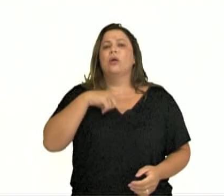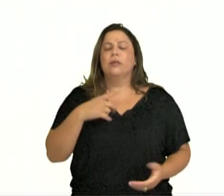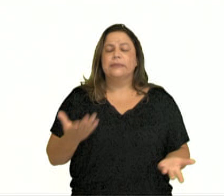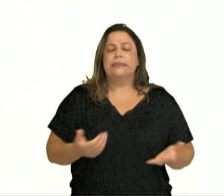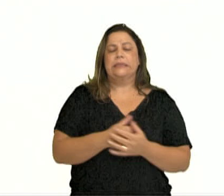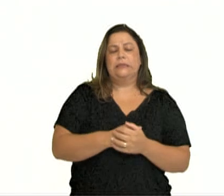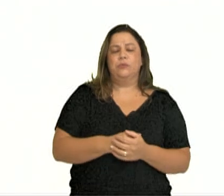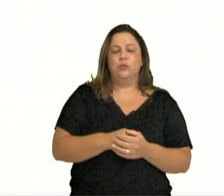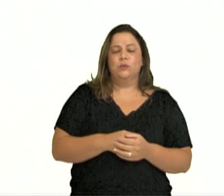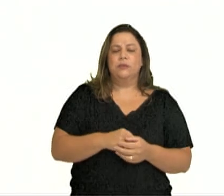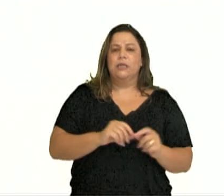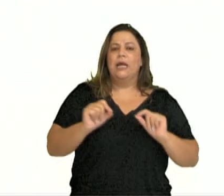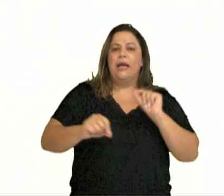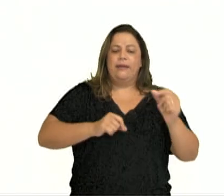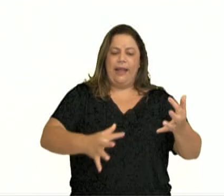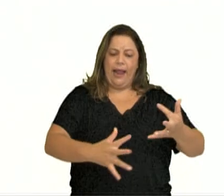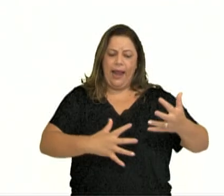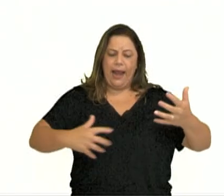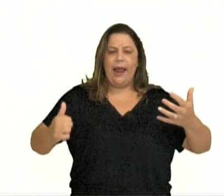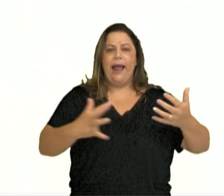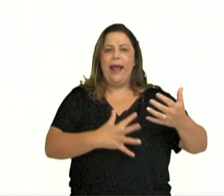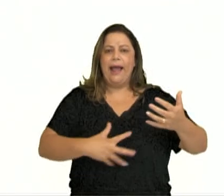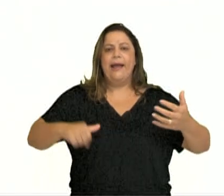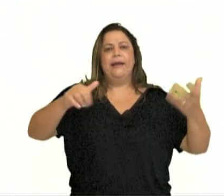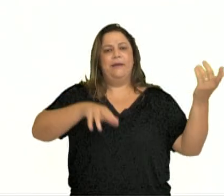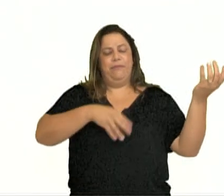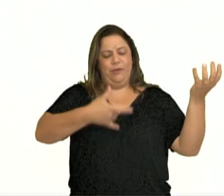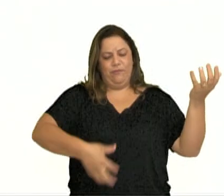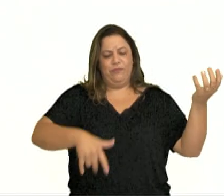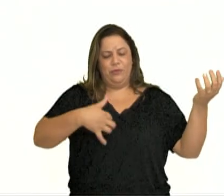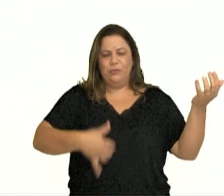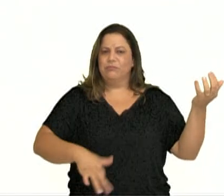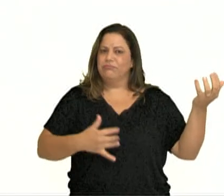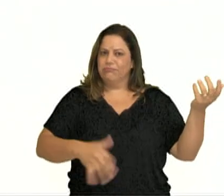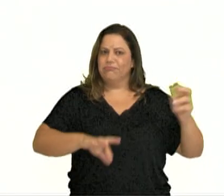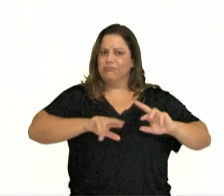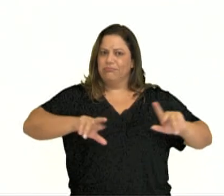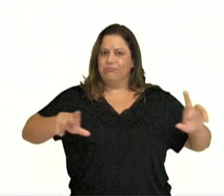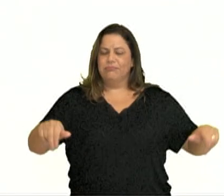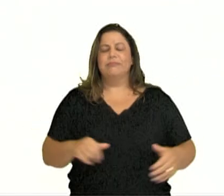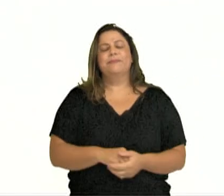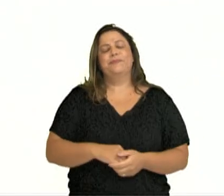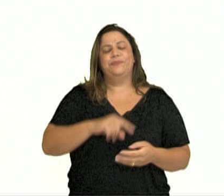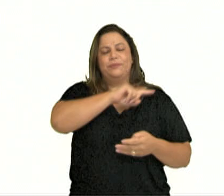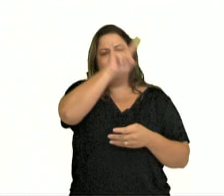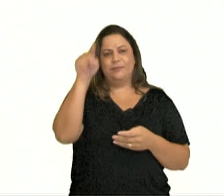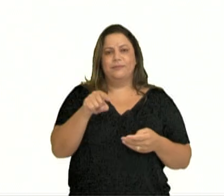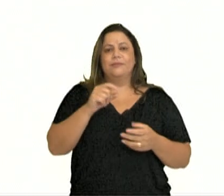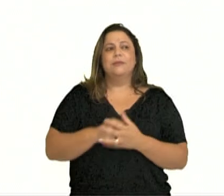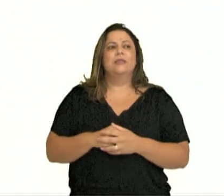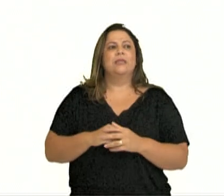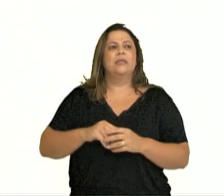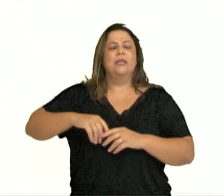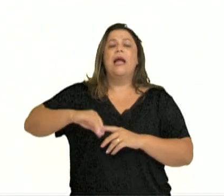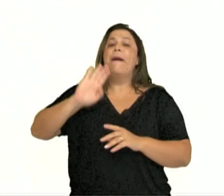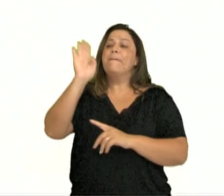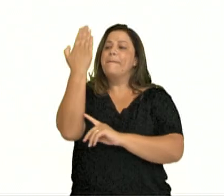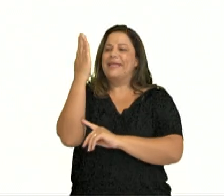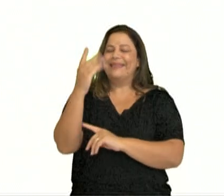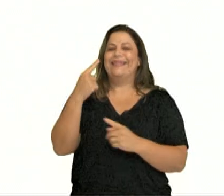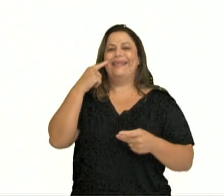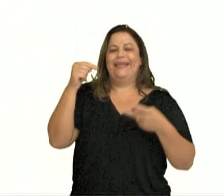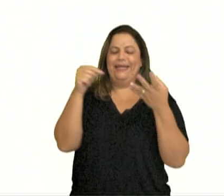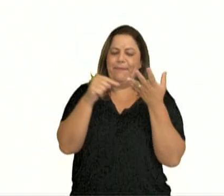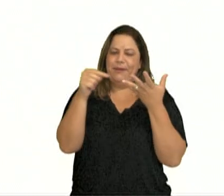o violino, o violoncelo, a viola e o contrabaixo. Na família do sopro de madeira, nós temos